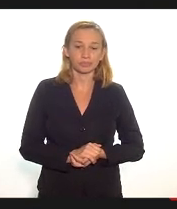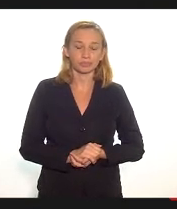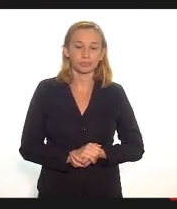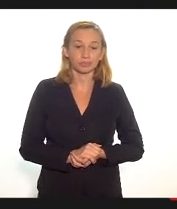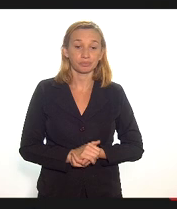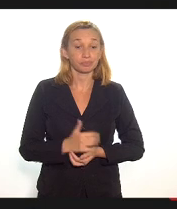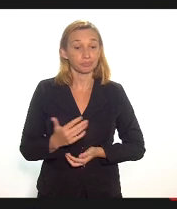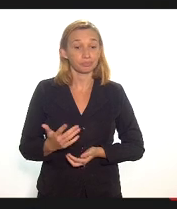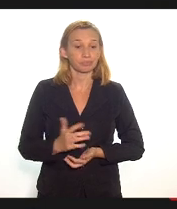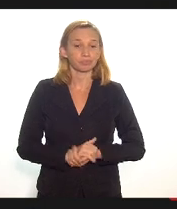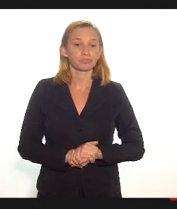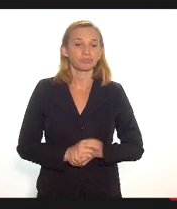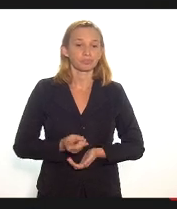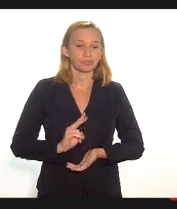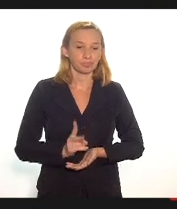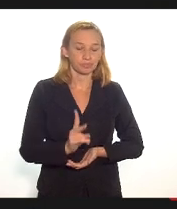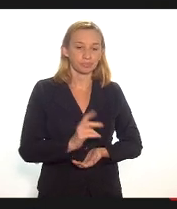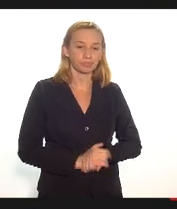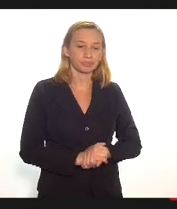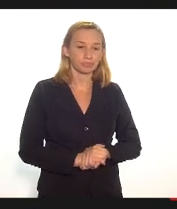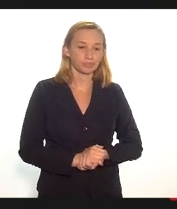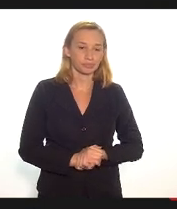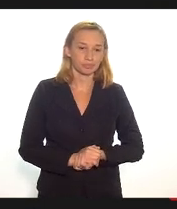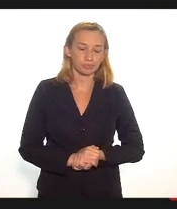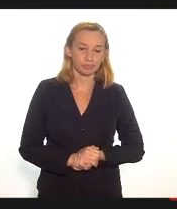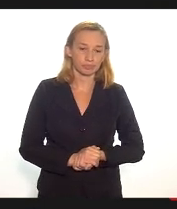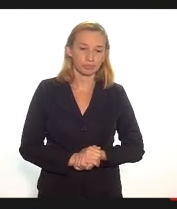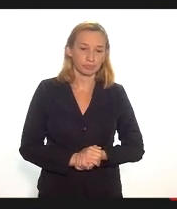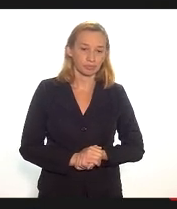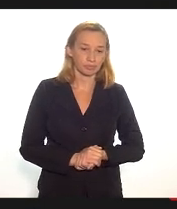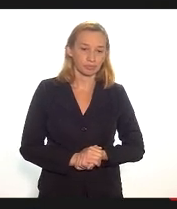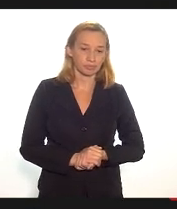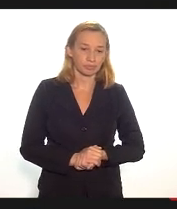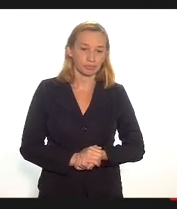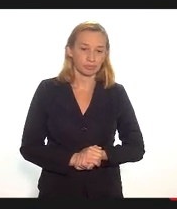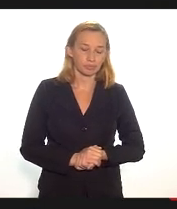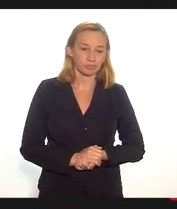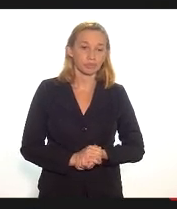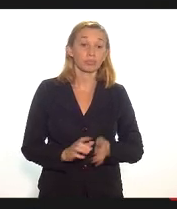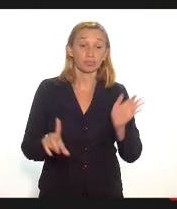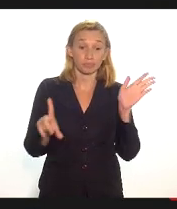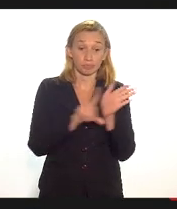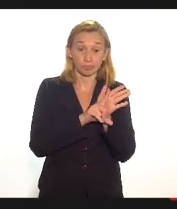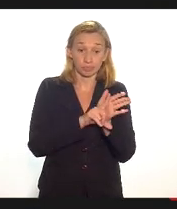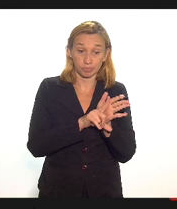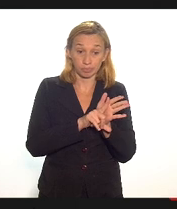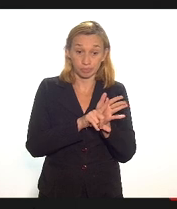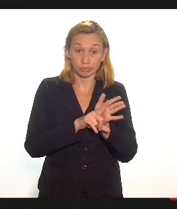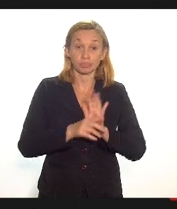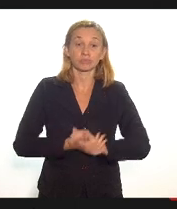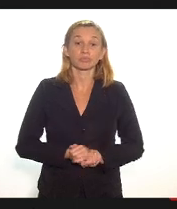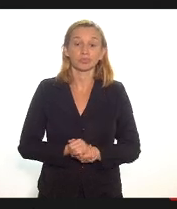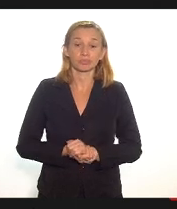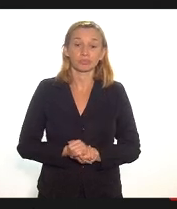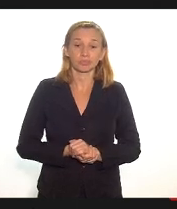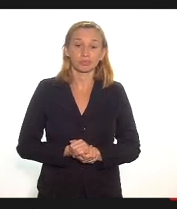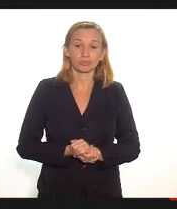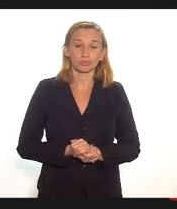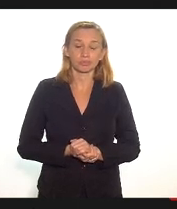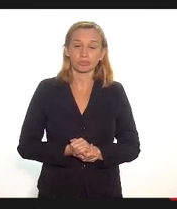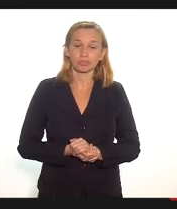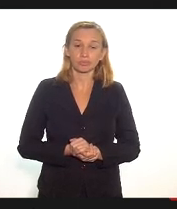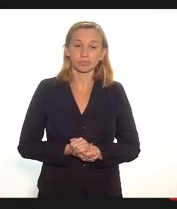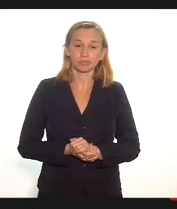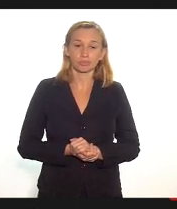Vamos lá. O contrato de concessão, ele, por lei, ele tem